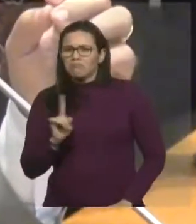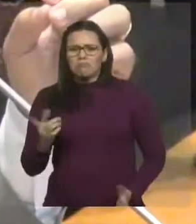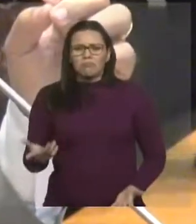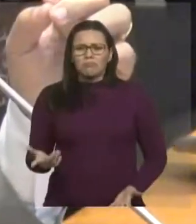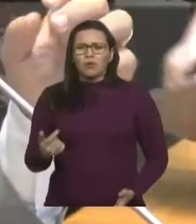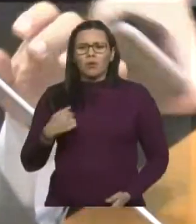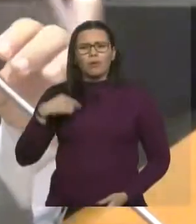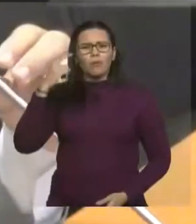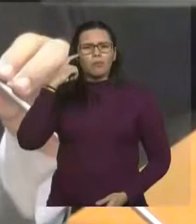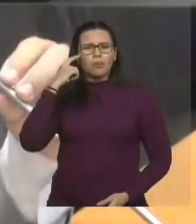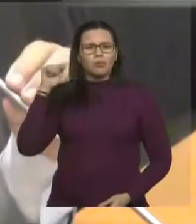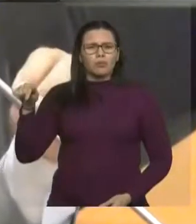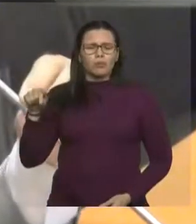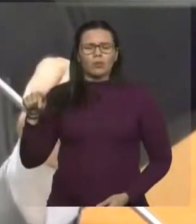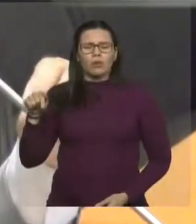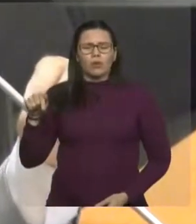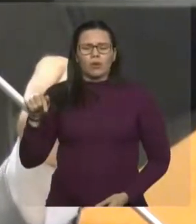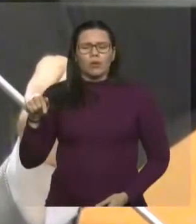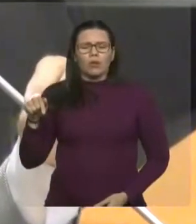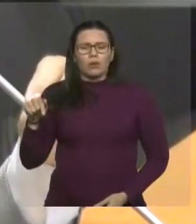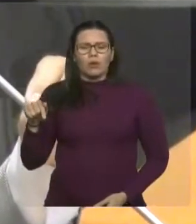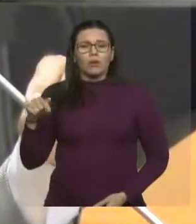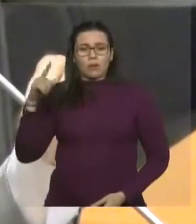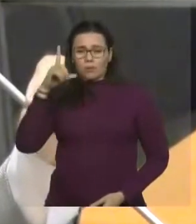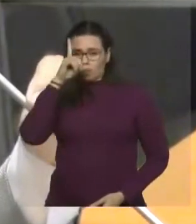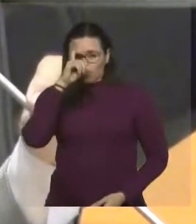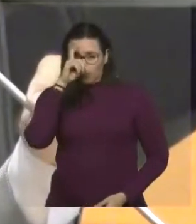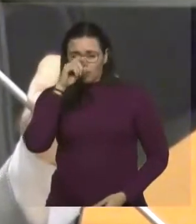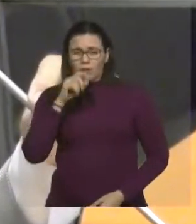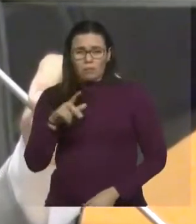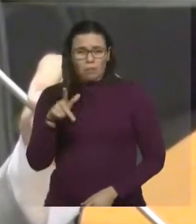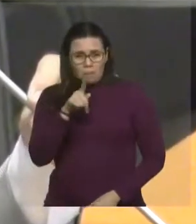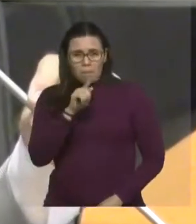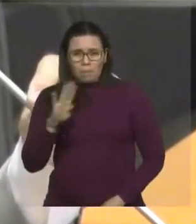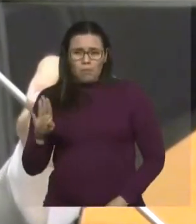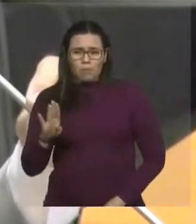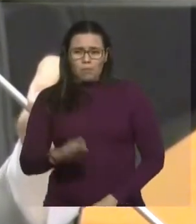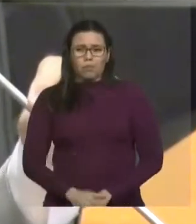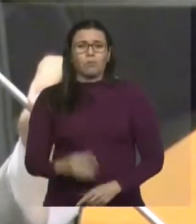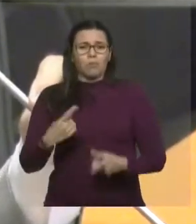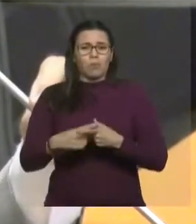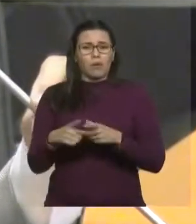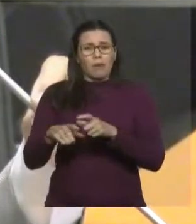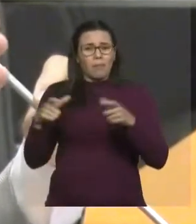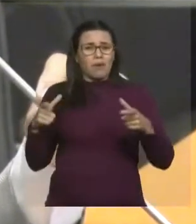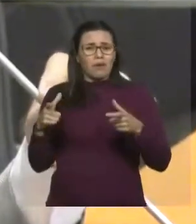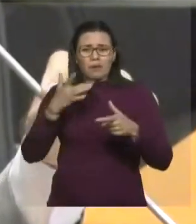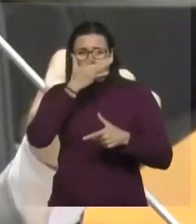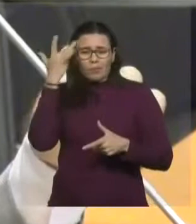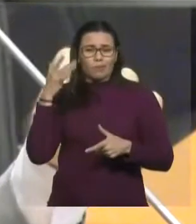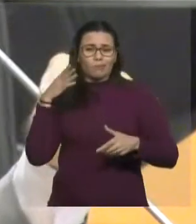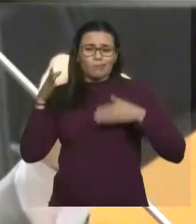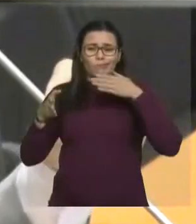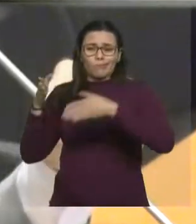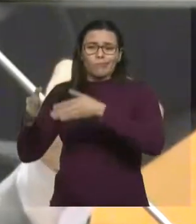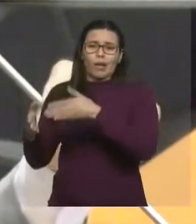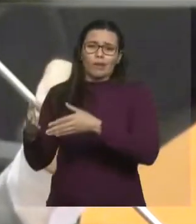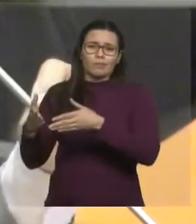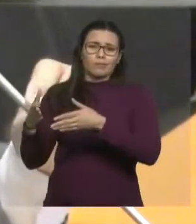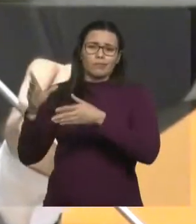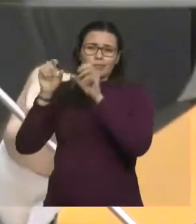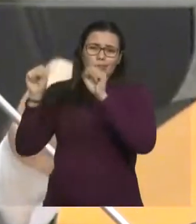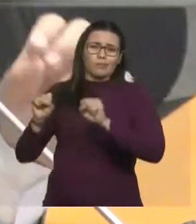uma fundação. Por quê? E aí vem a nossa responsabilidade. Eu gostaria que Vossa Excelência,